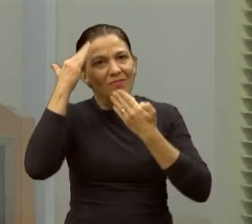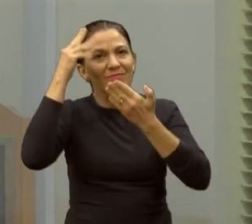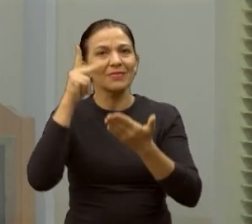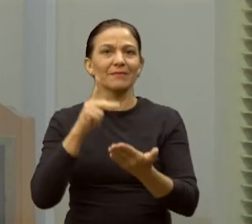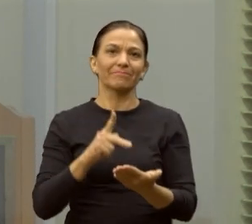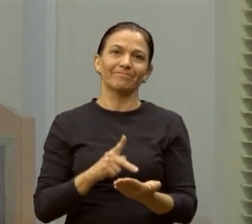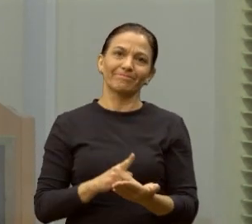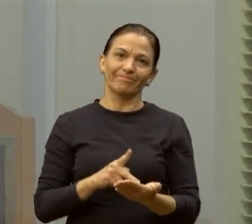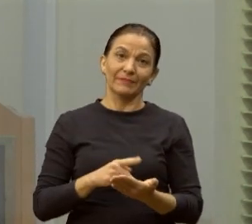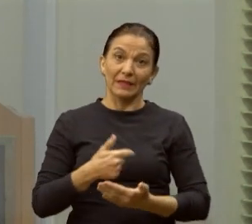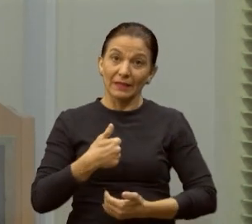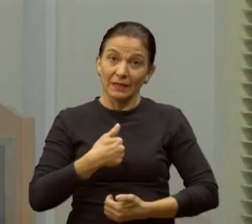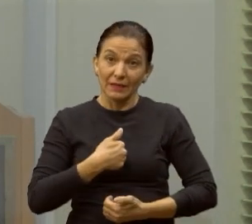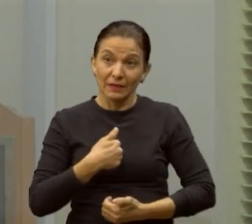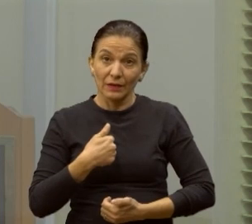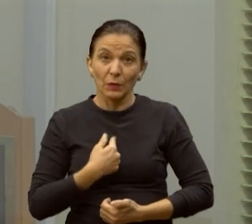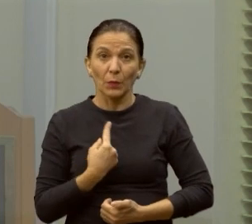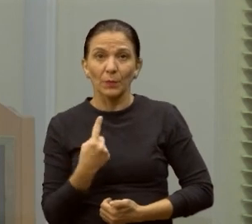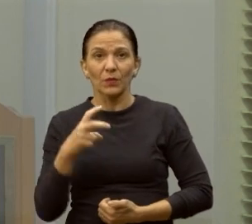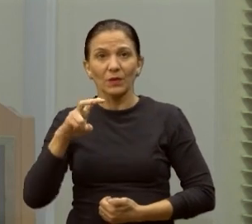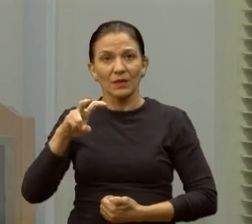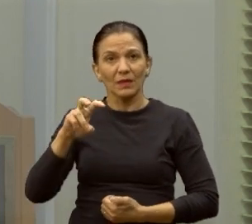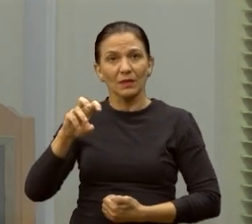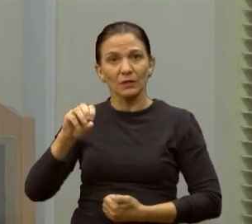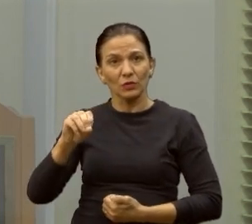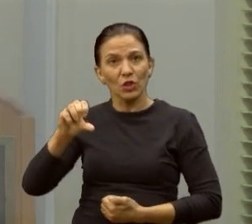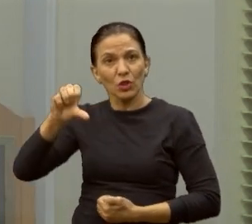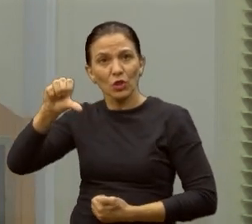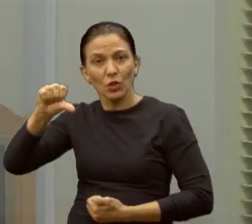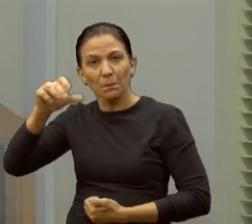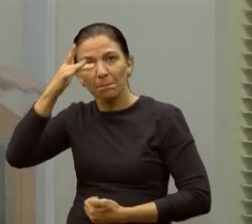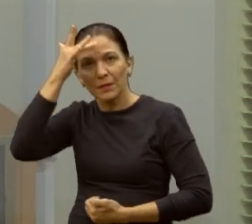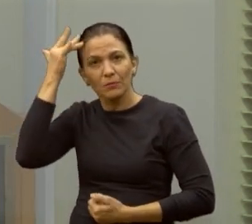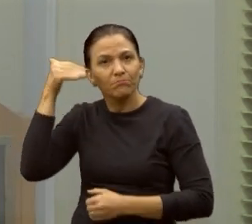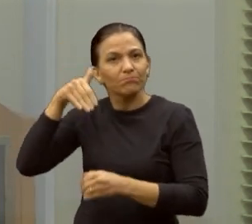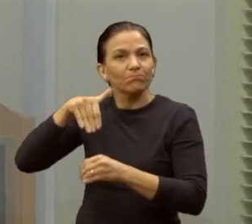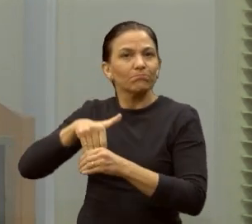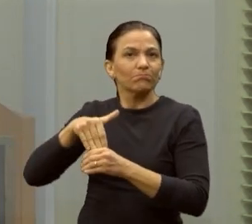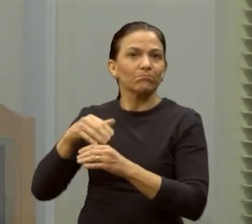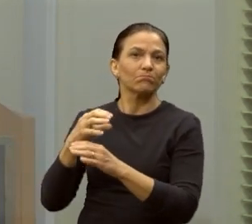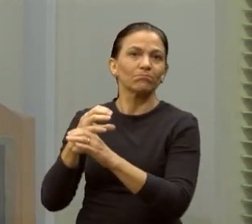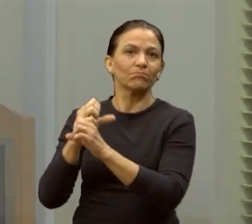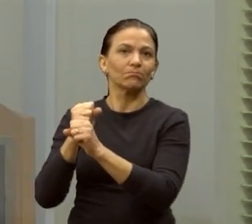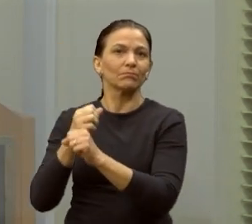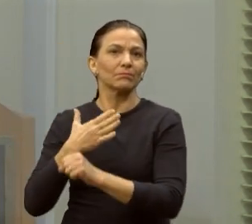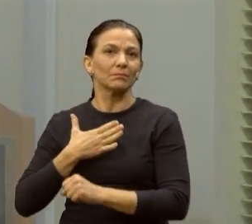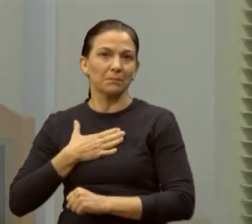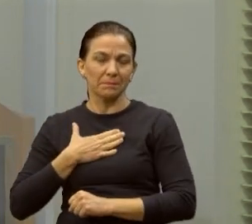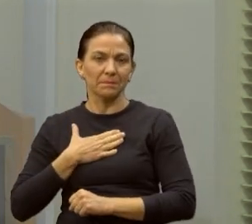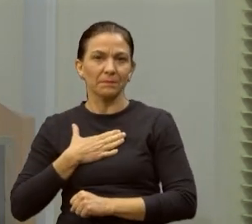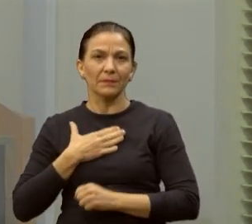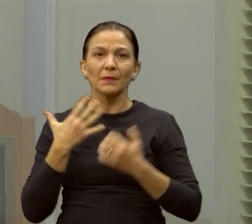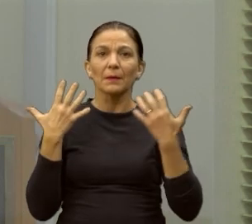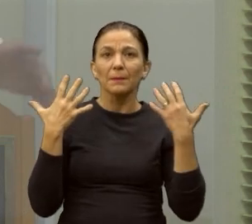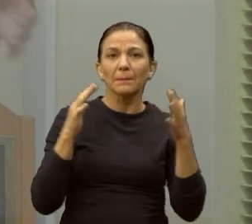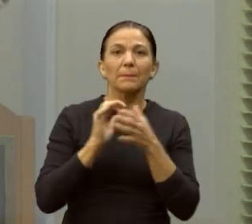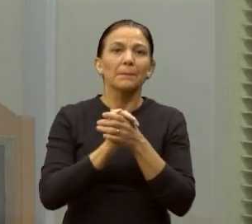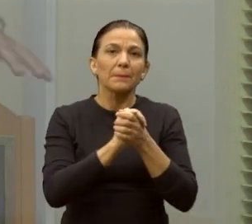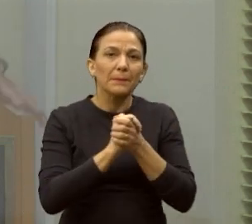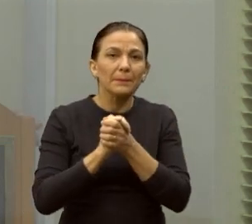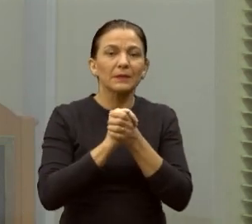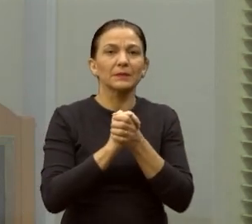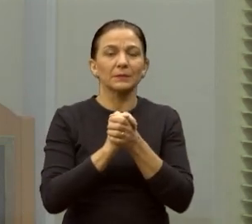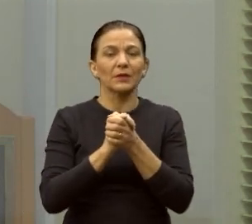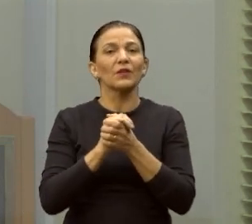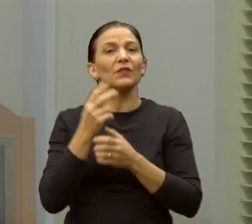né gente tive agradecer 15509 pessoas que confiaram em mim e parabenizar né os vereadores todos